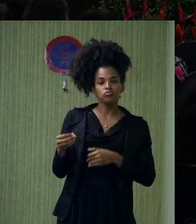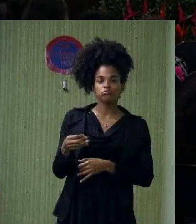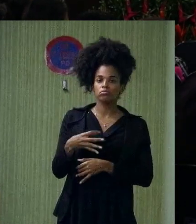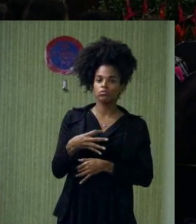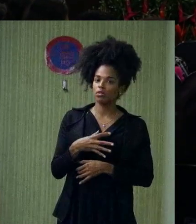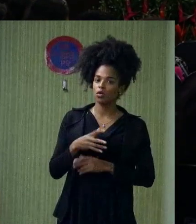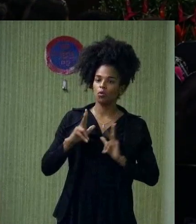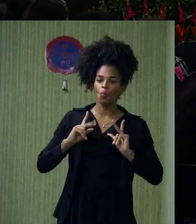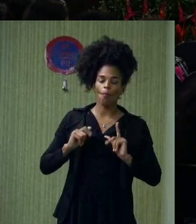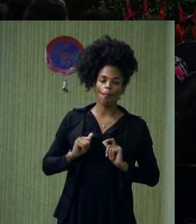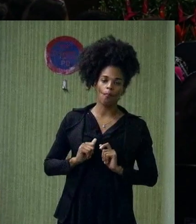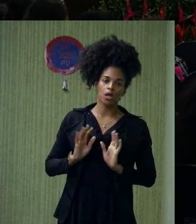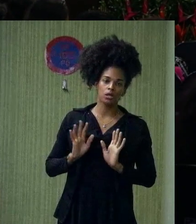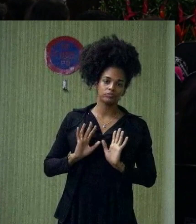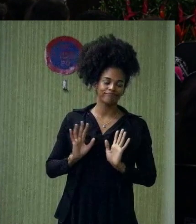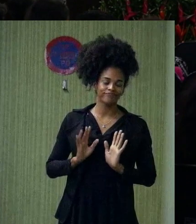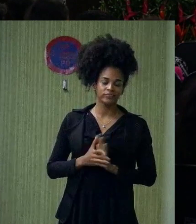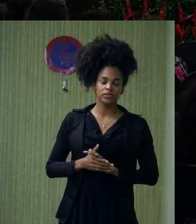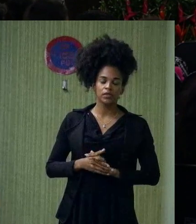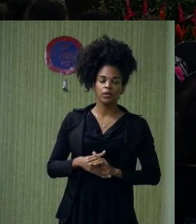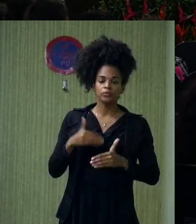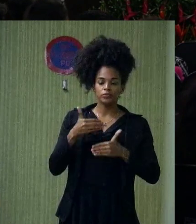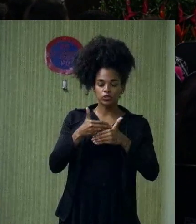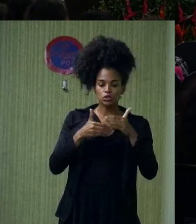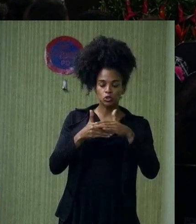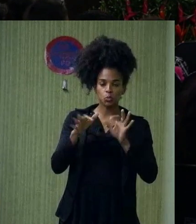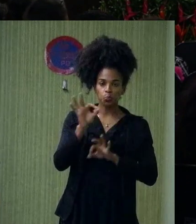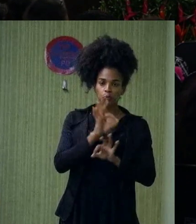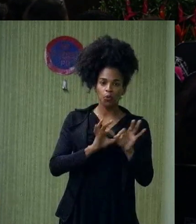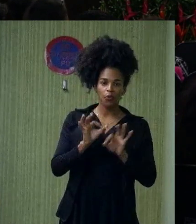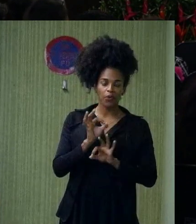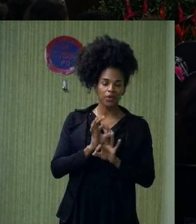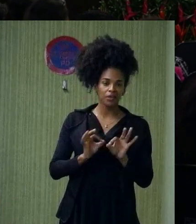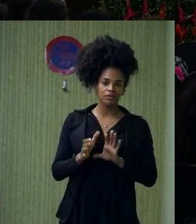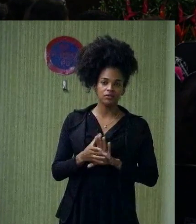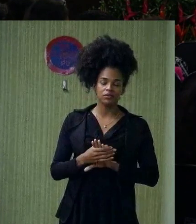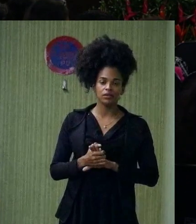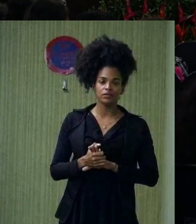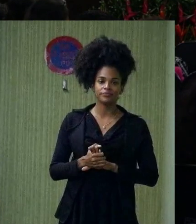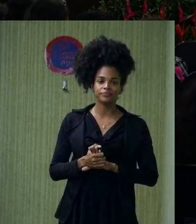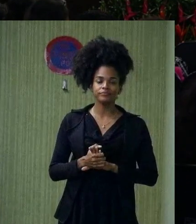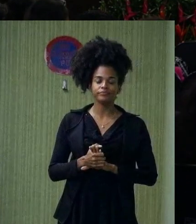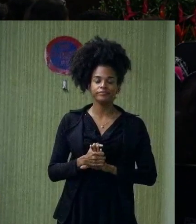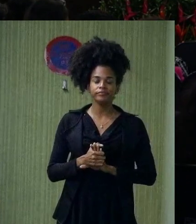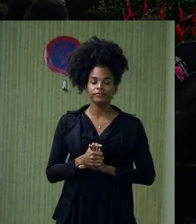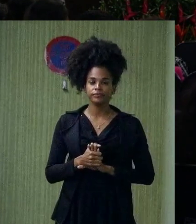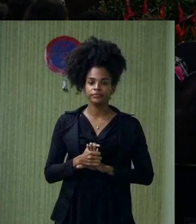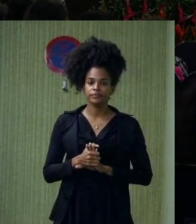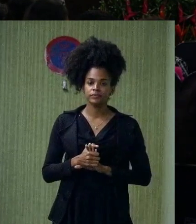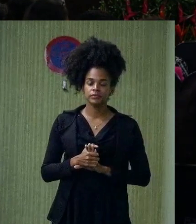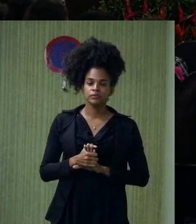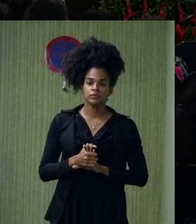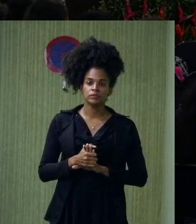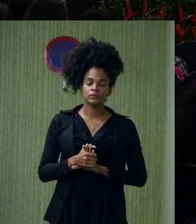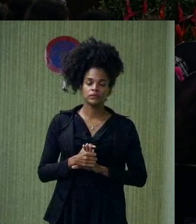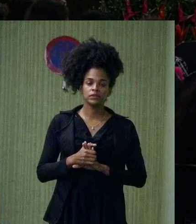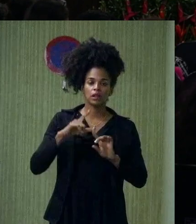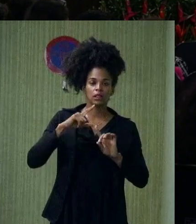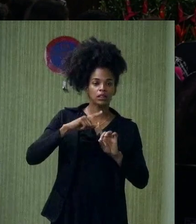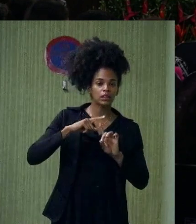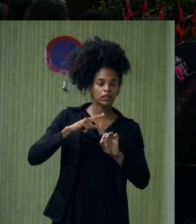limpeza ela precisa também de obras era um parques o piso e aquilo não tem como limpar porque o tipo